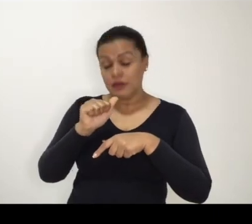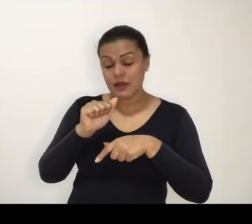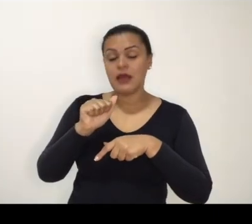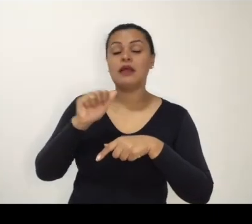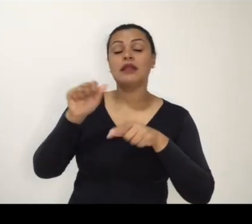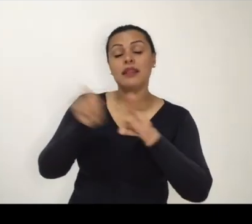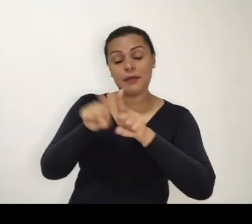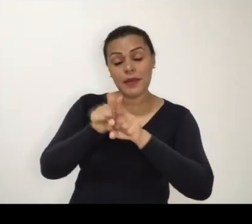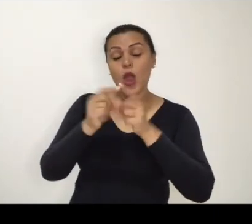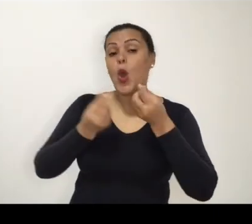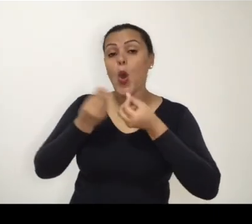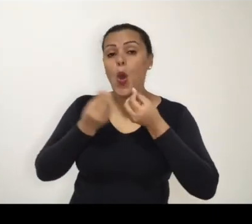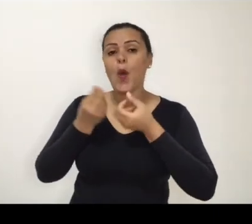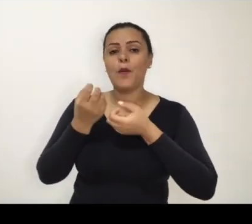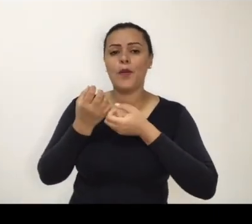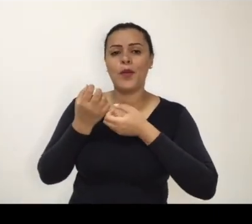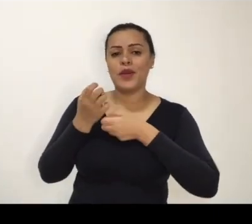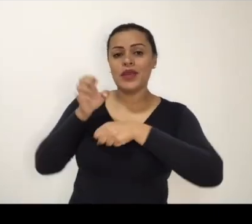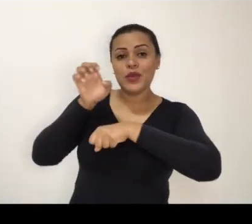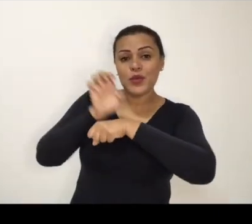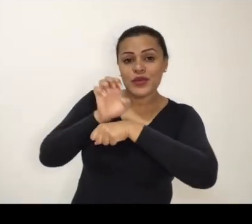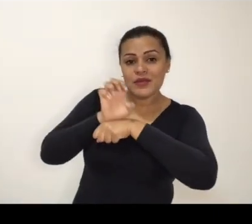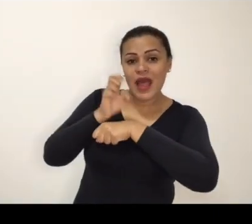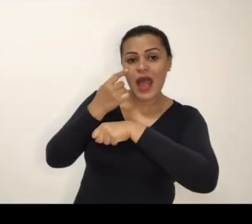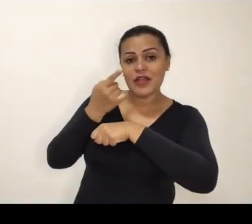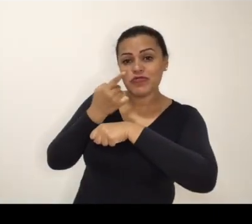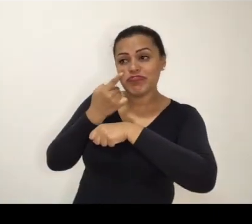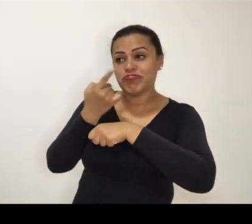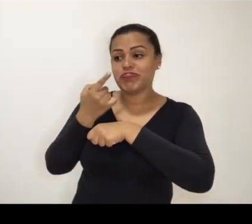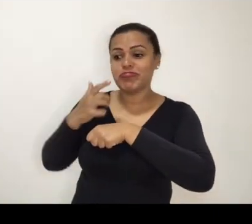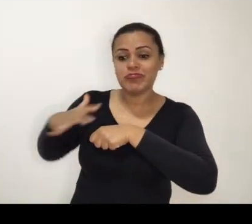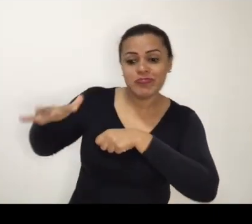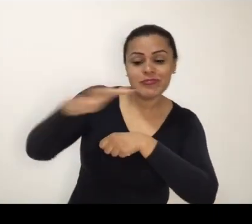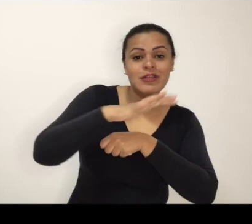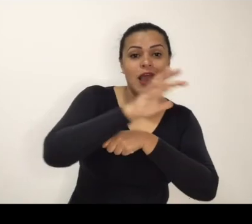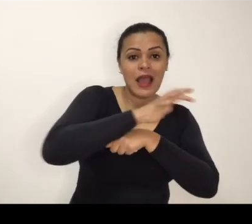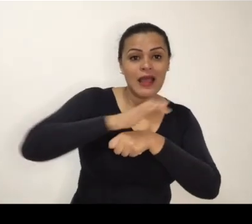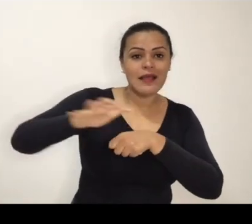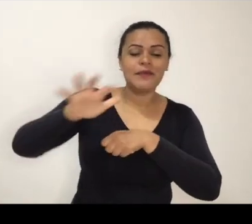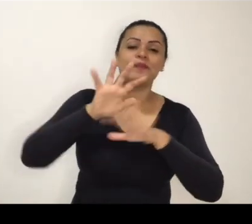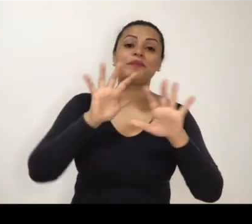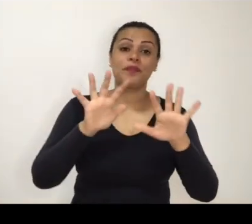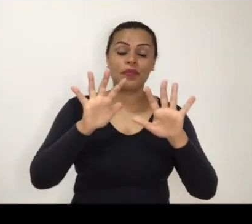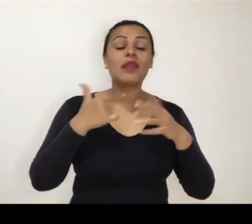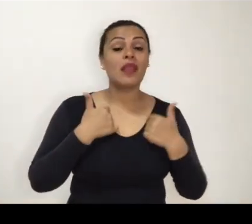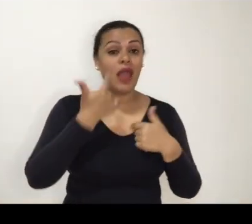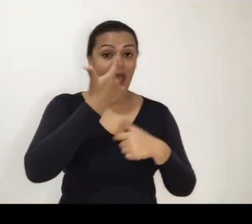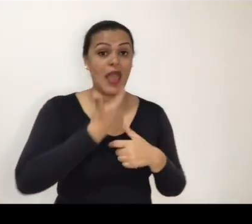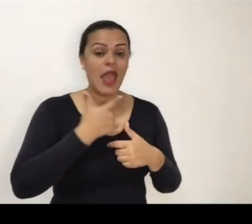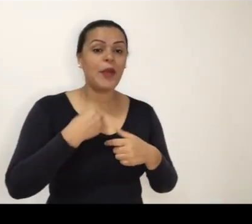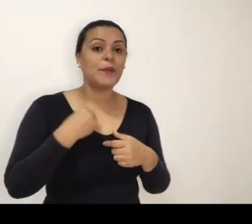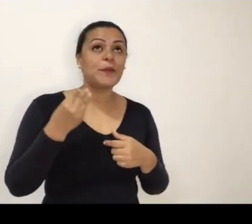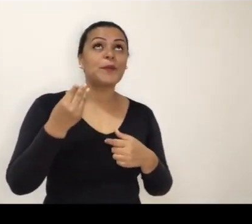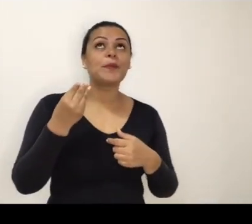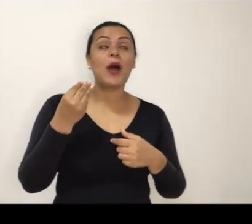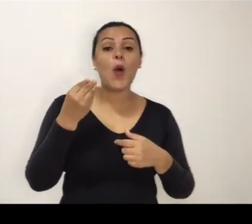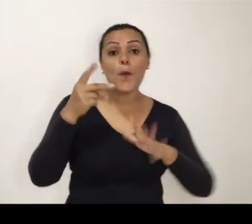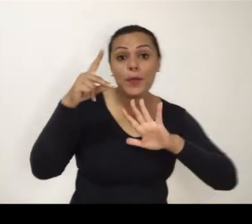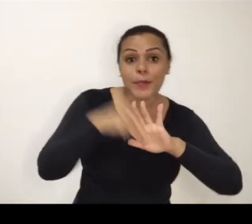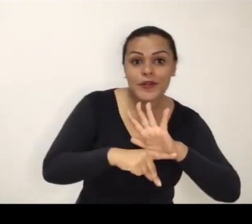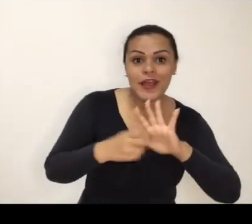dançado na tua percepção? O projeto ele surgiu muito nessa tentativa de criar